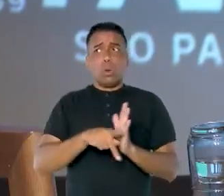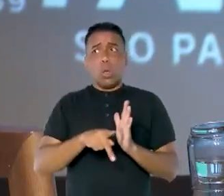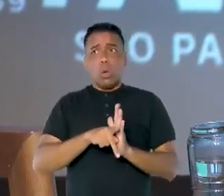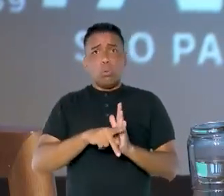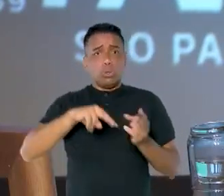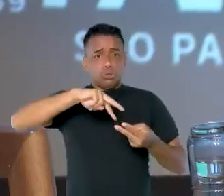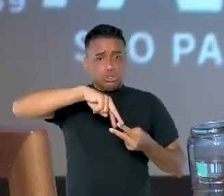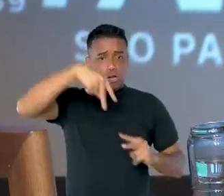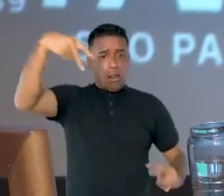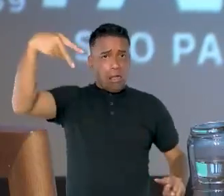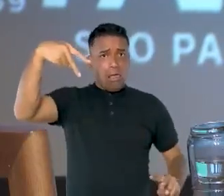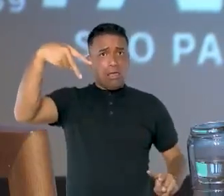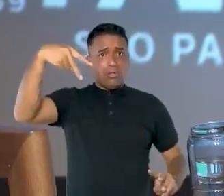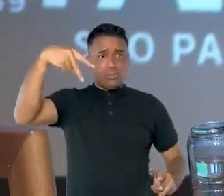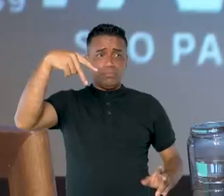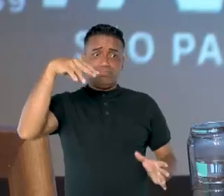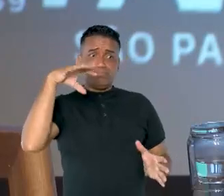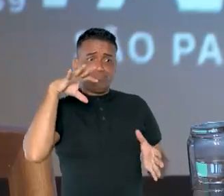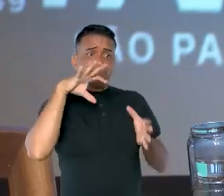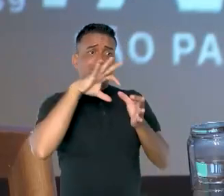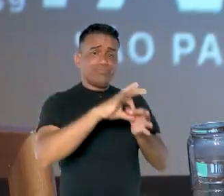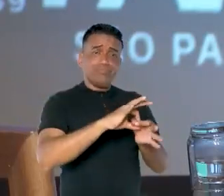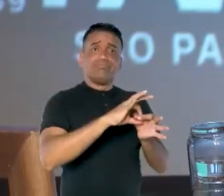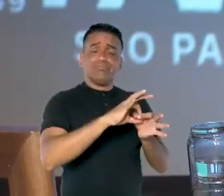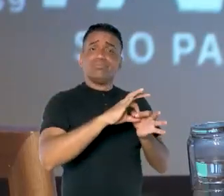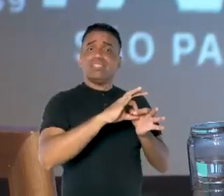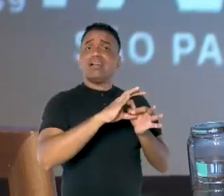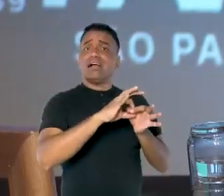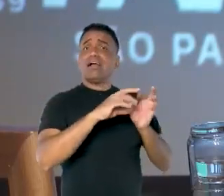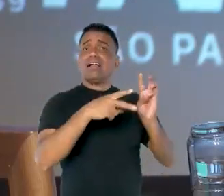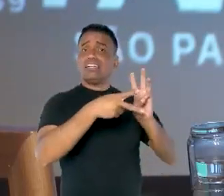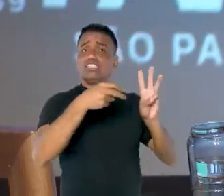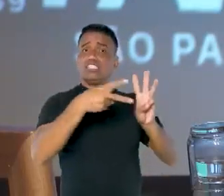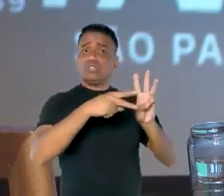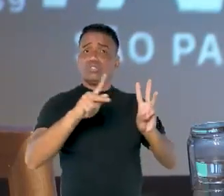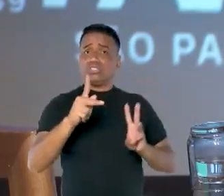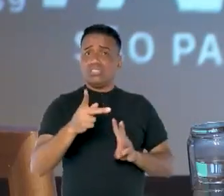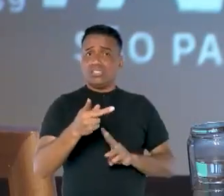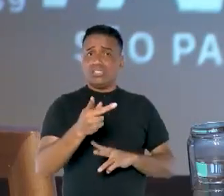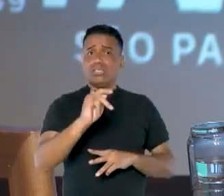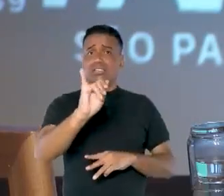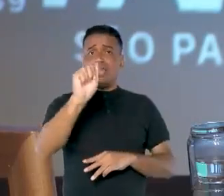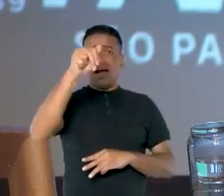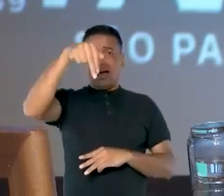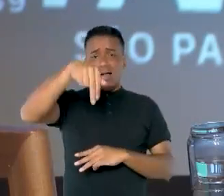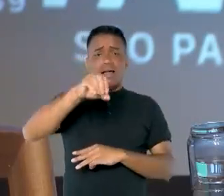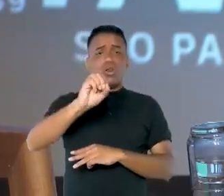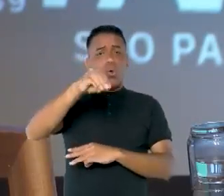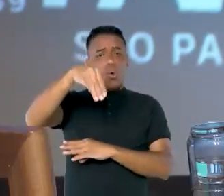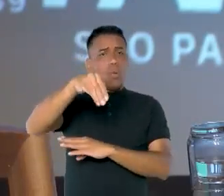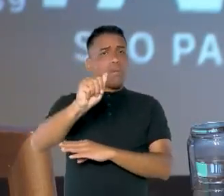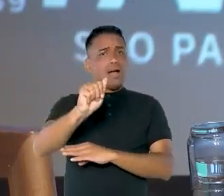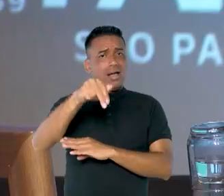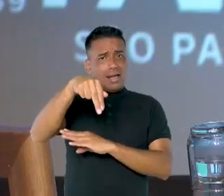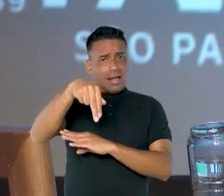unidade genética ali entre os índios Yanomamis, certamente, e eles queriam descobrir uma série